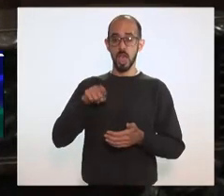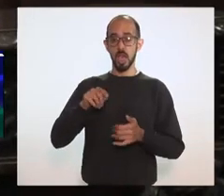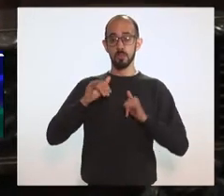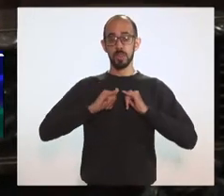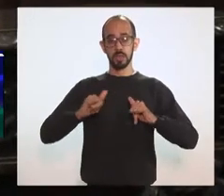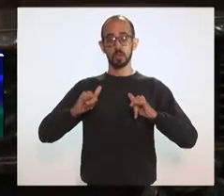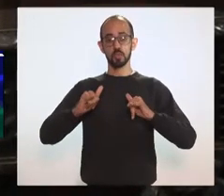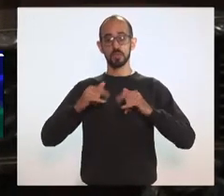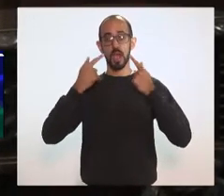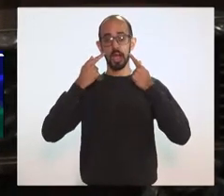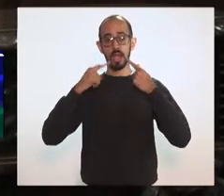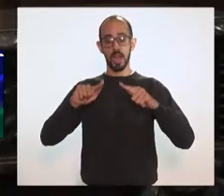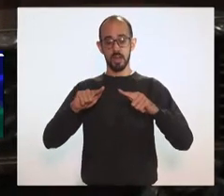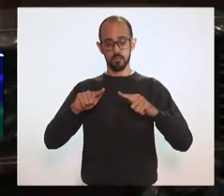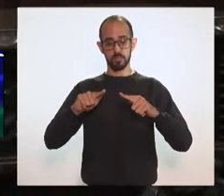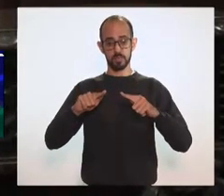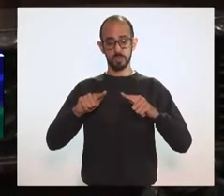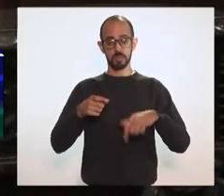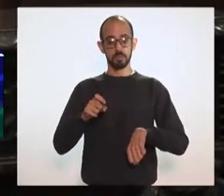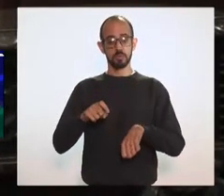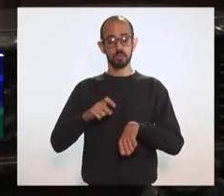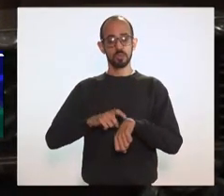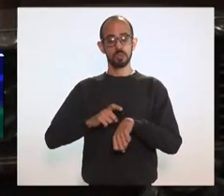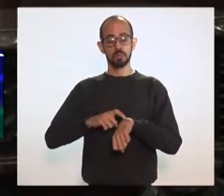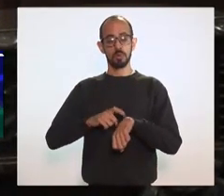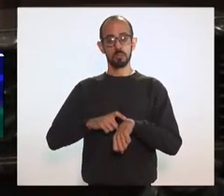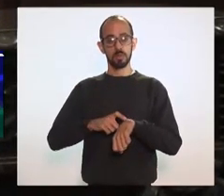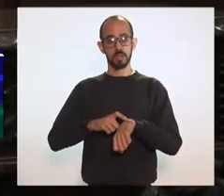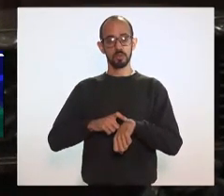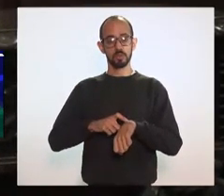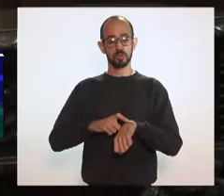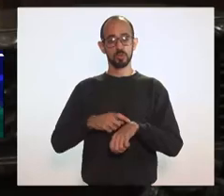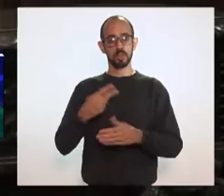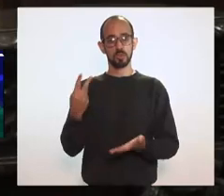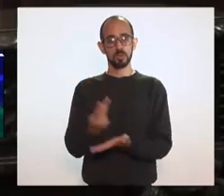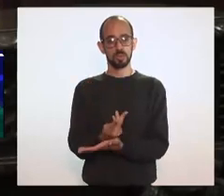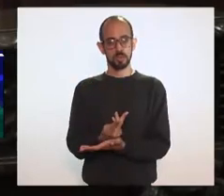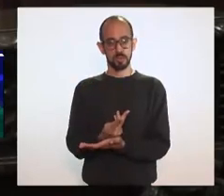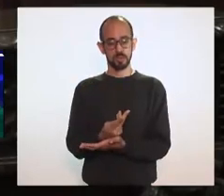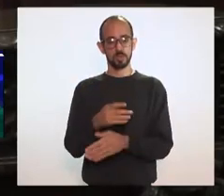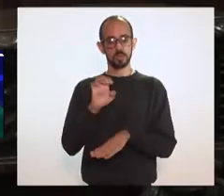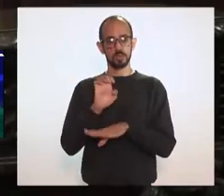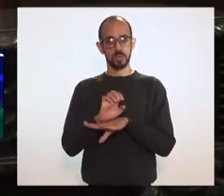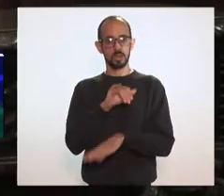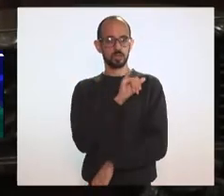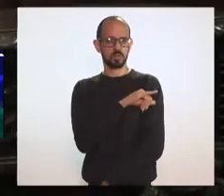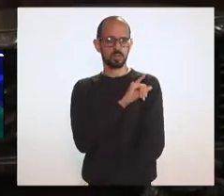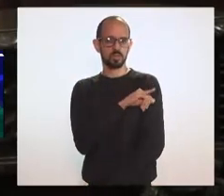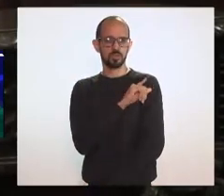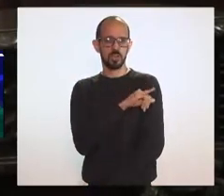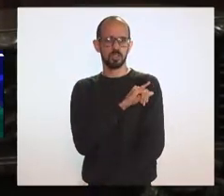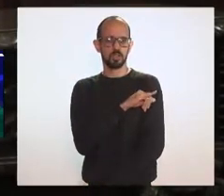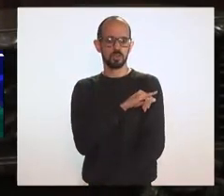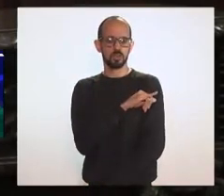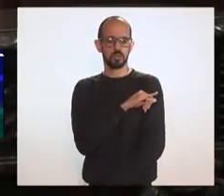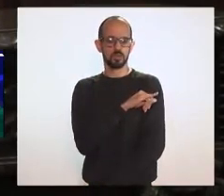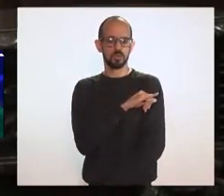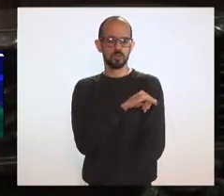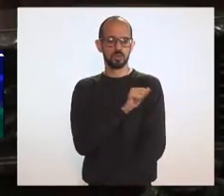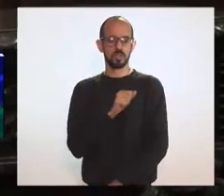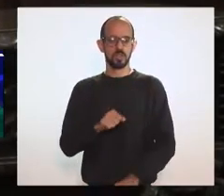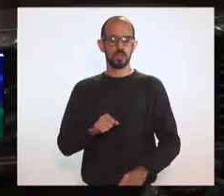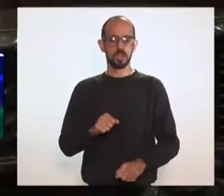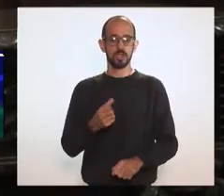gravíssima do aumento da letalidade policial no estado do Rio de Janeiro, que, por óbvio, diante do número de